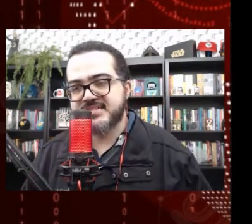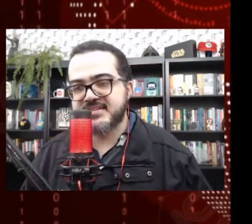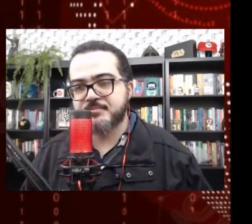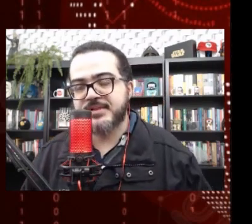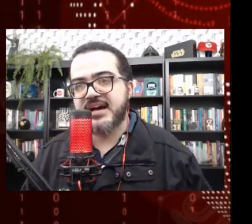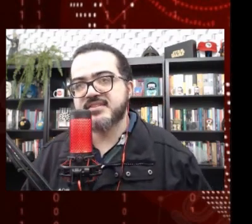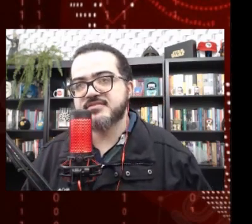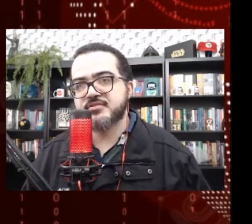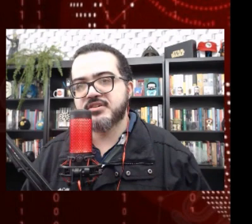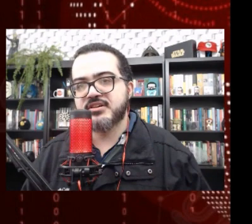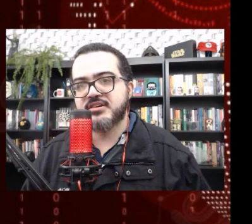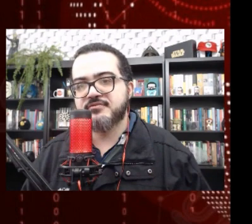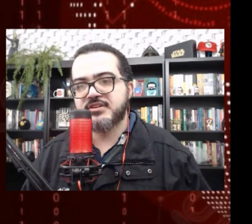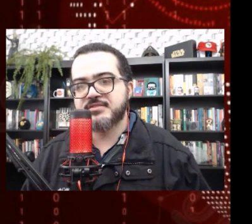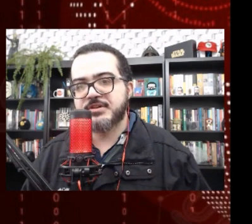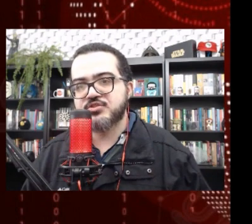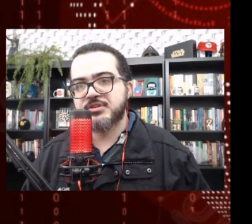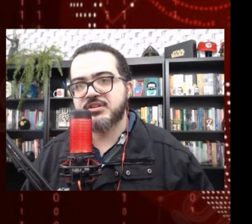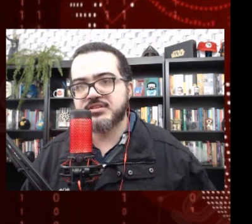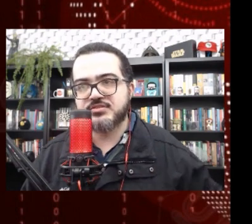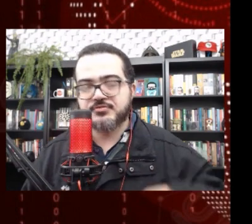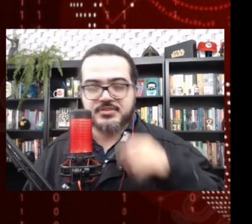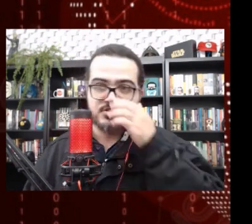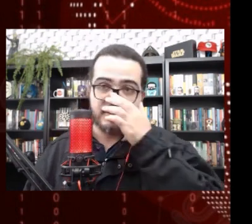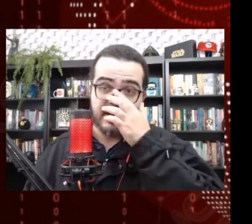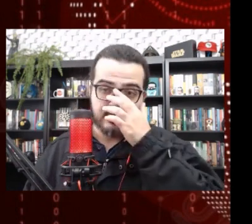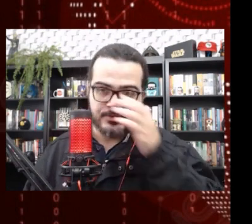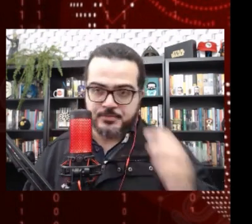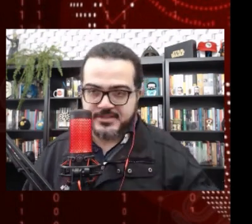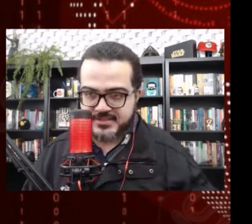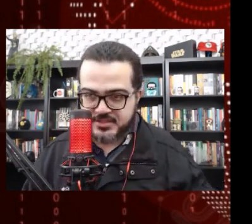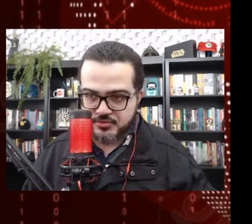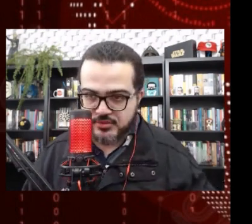foram mais exemplares do que, infelizmente, o ministro indicado pelo presidente Lula.